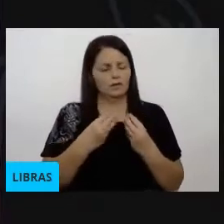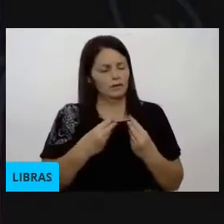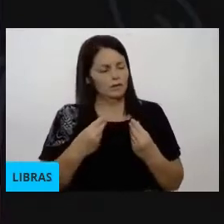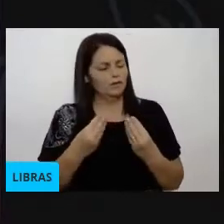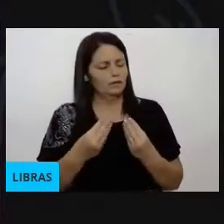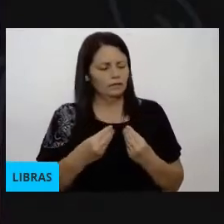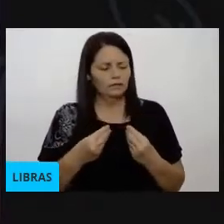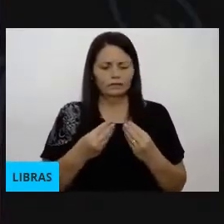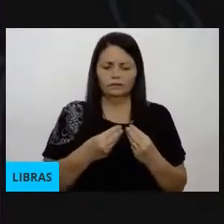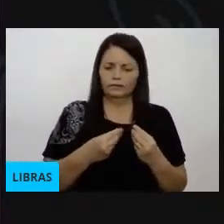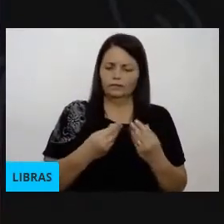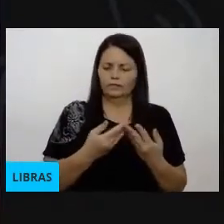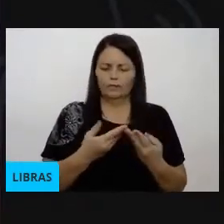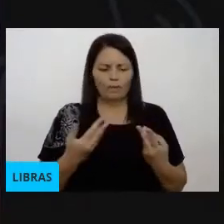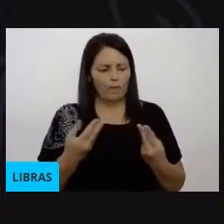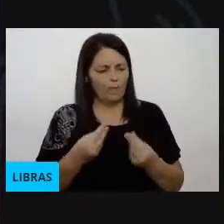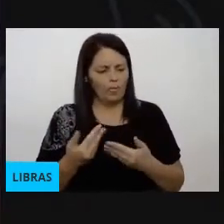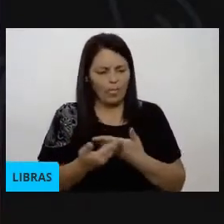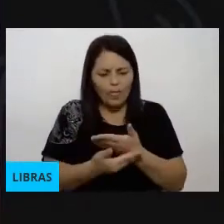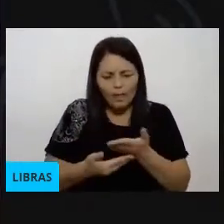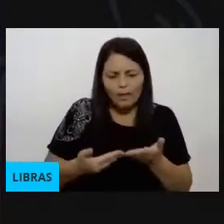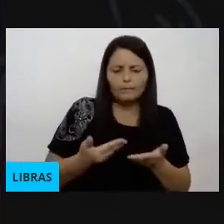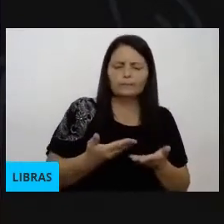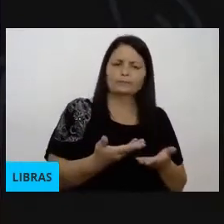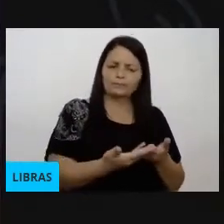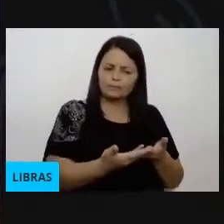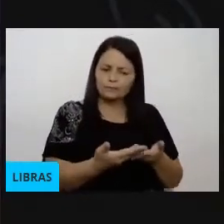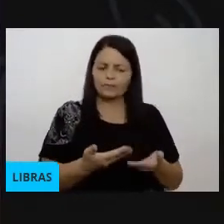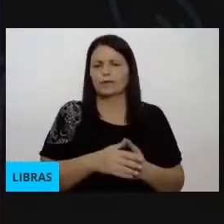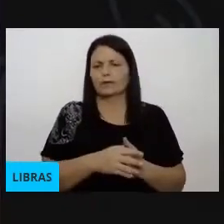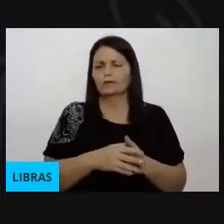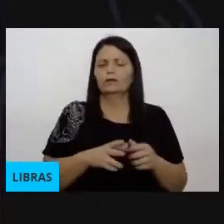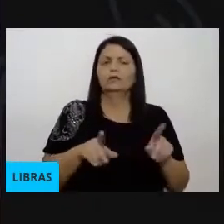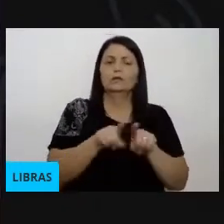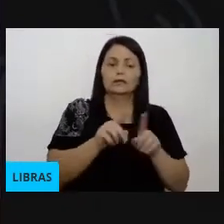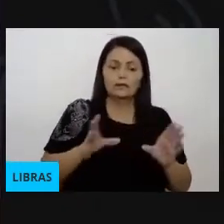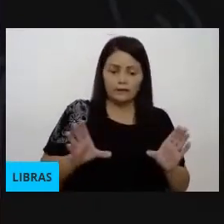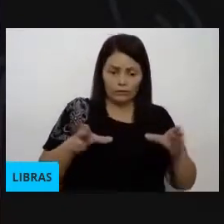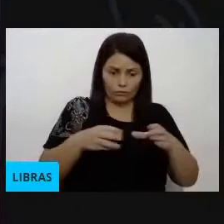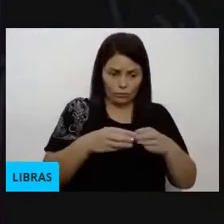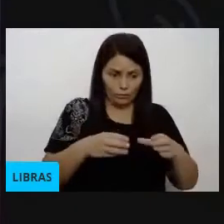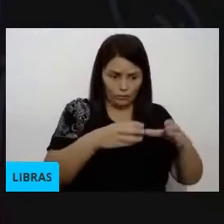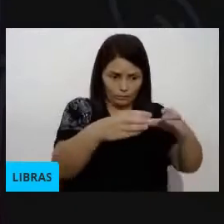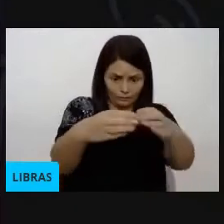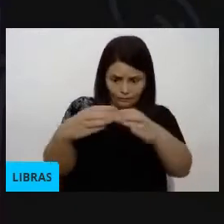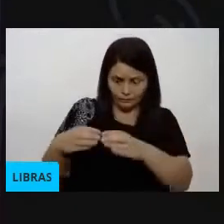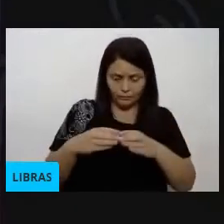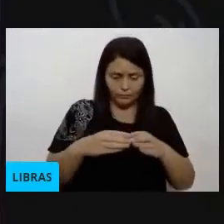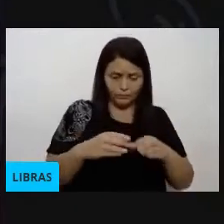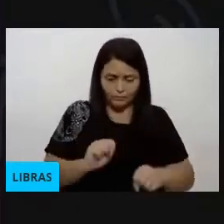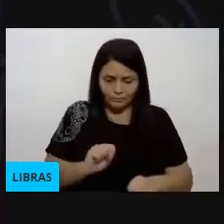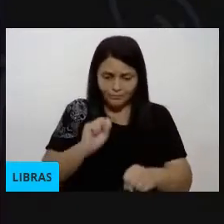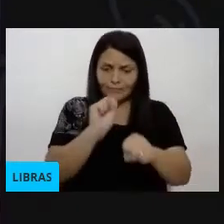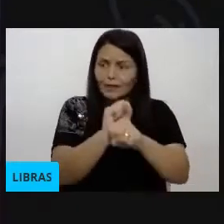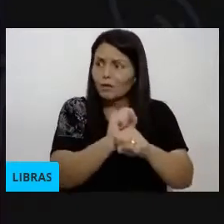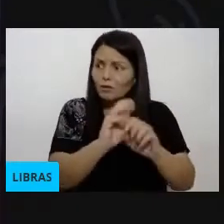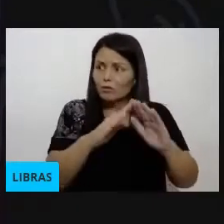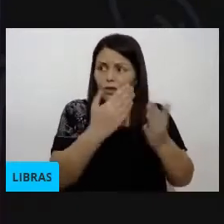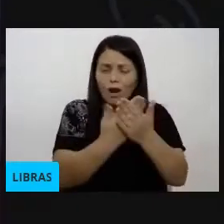ali, há uma cronicidade, né? E aí esses grupos simplesmente parou, a escola não tem